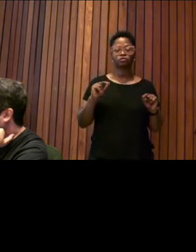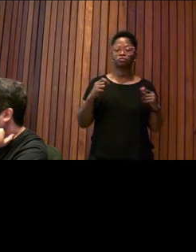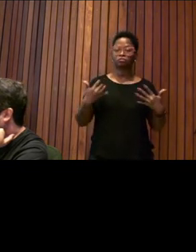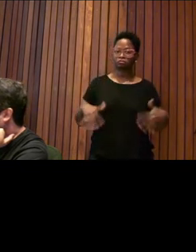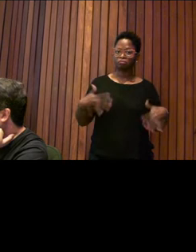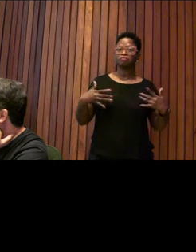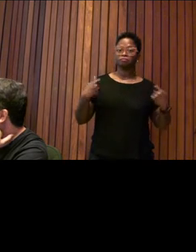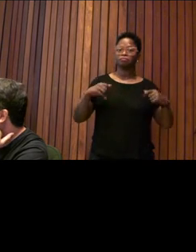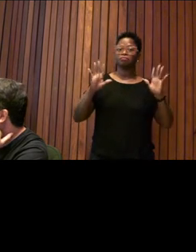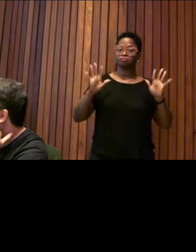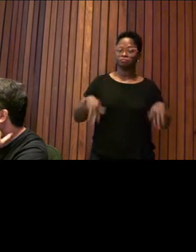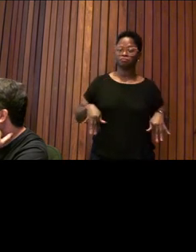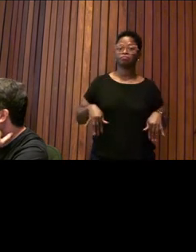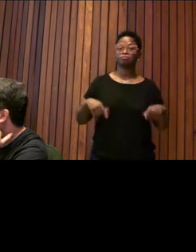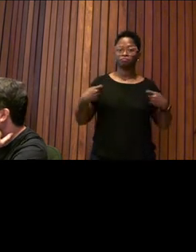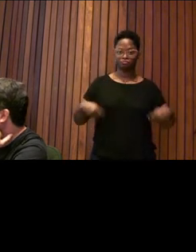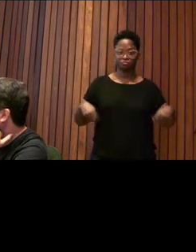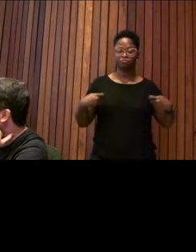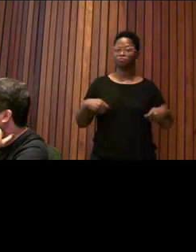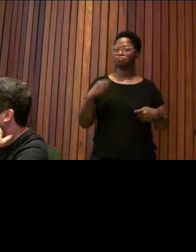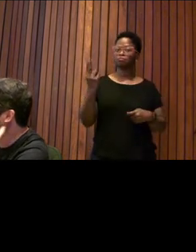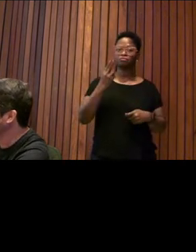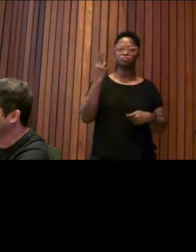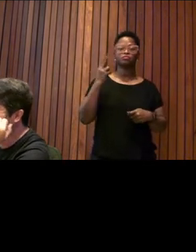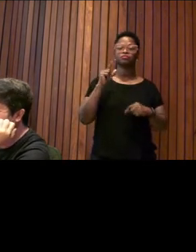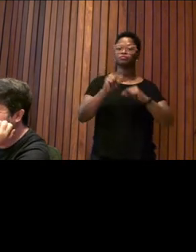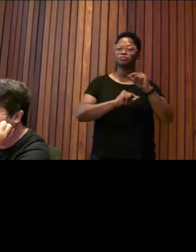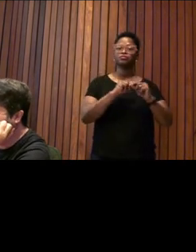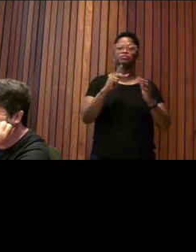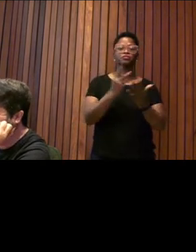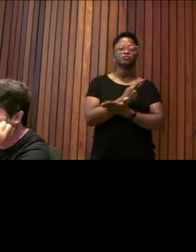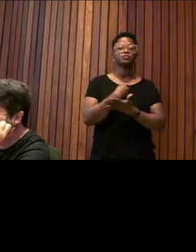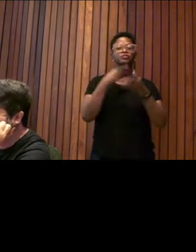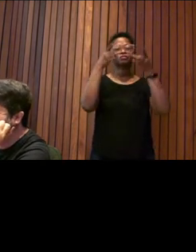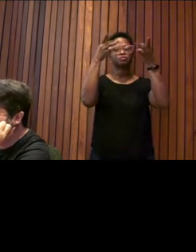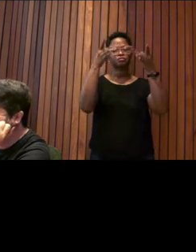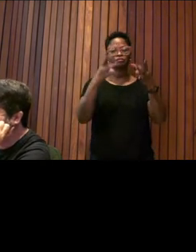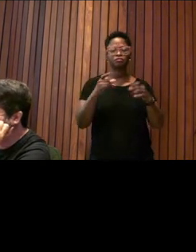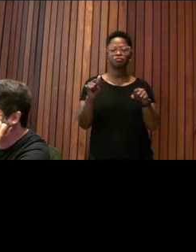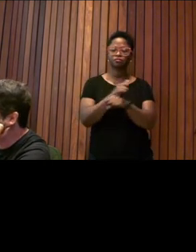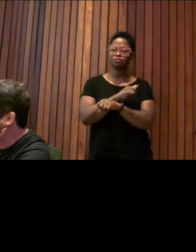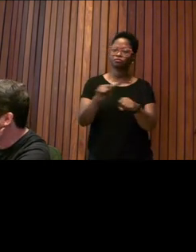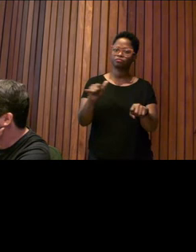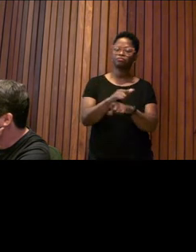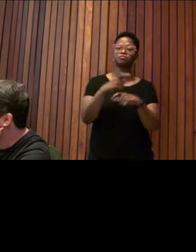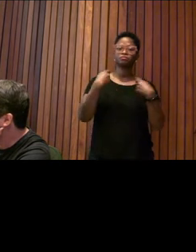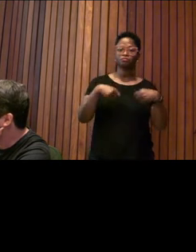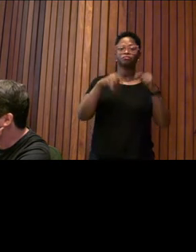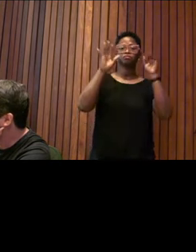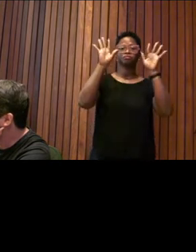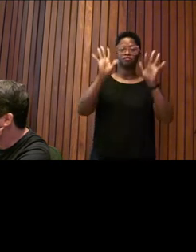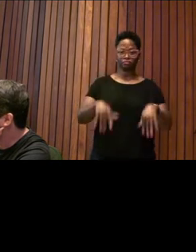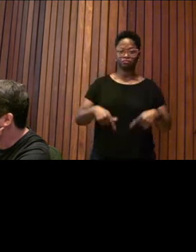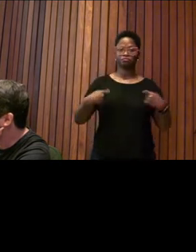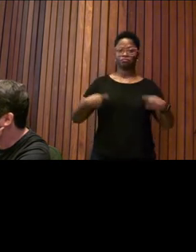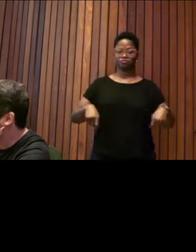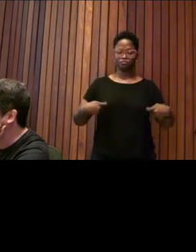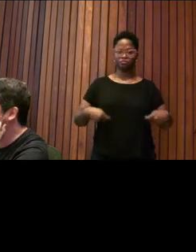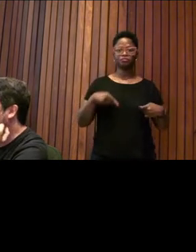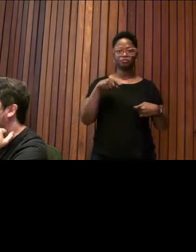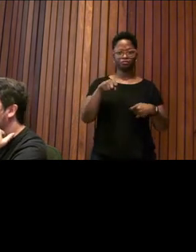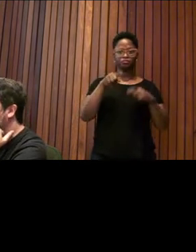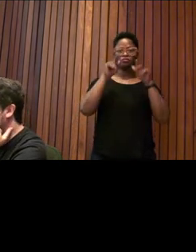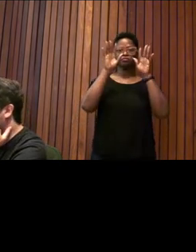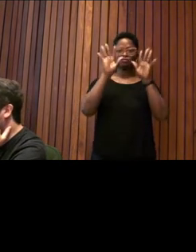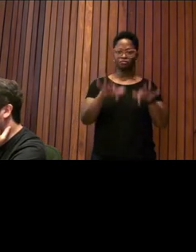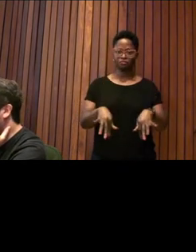tenho que terminar esse negócio. Né? Não importa o quão meticuloso ou estratégico tem que ser, a gente tem que fazer. E esse